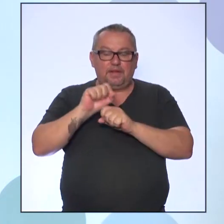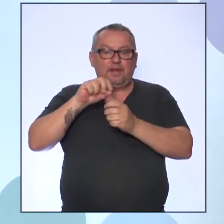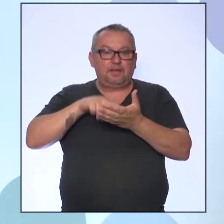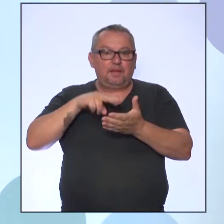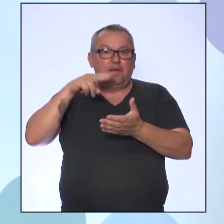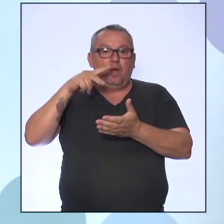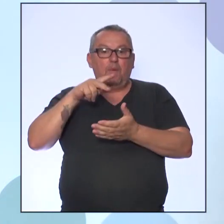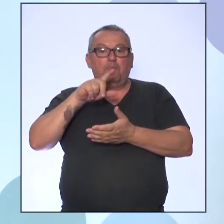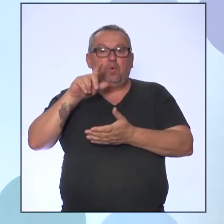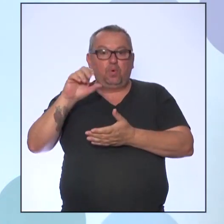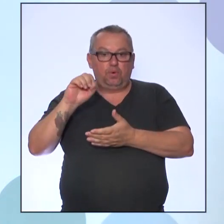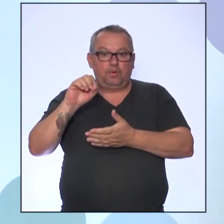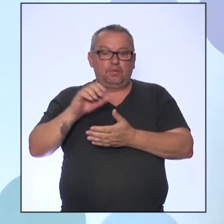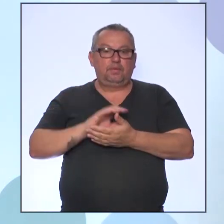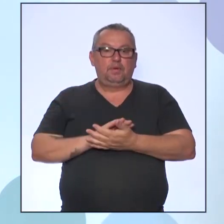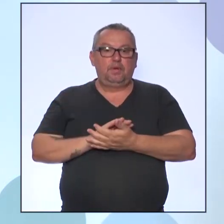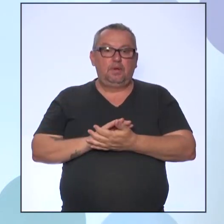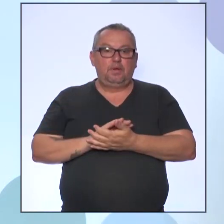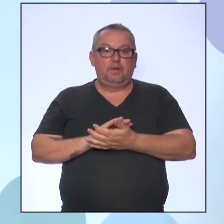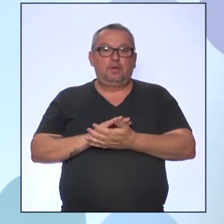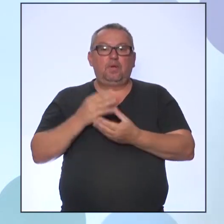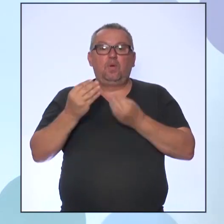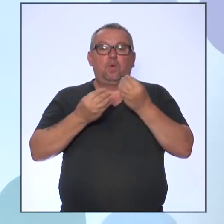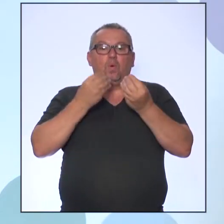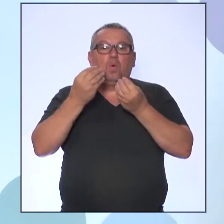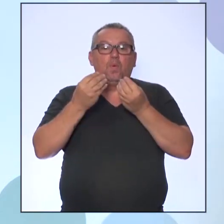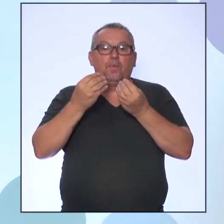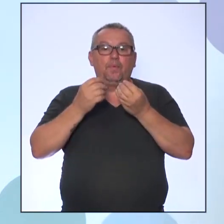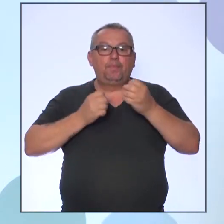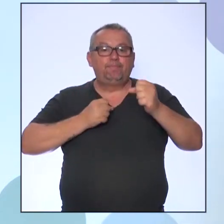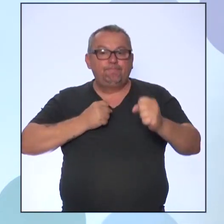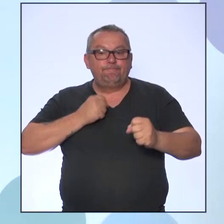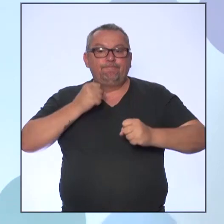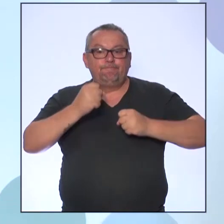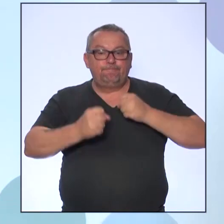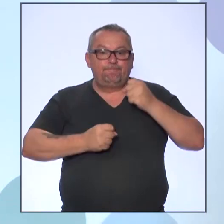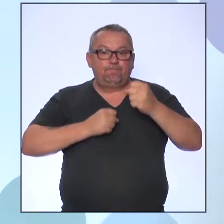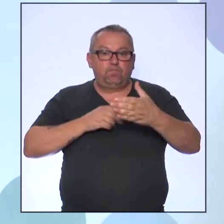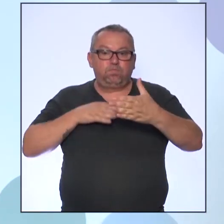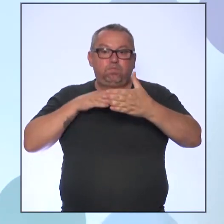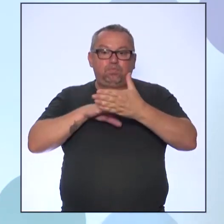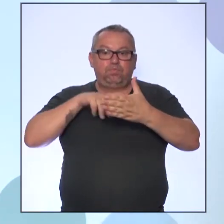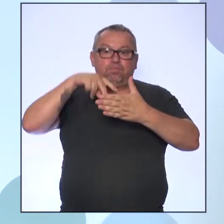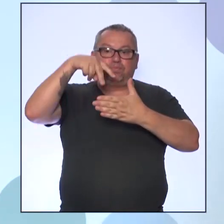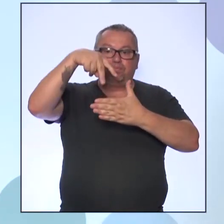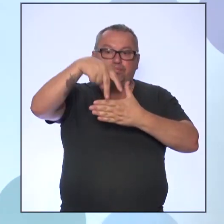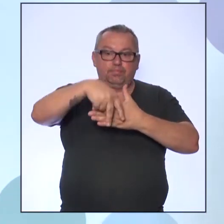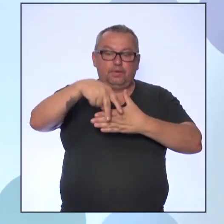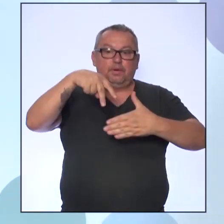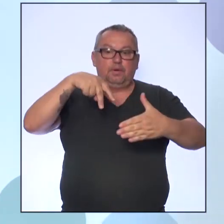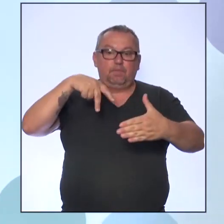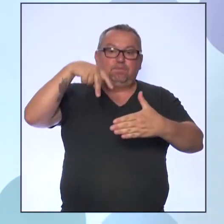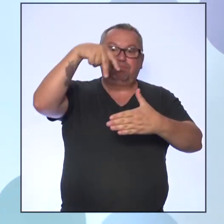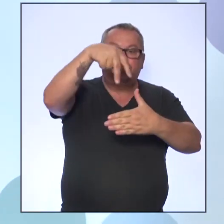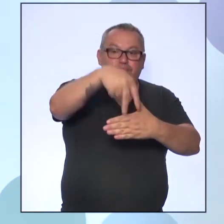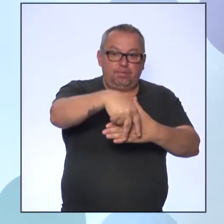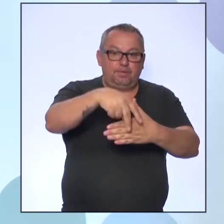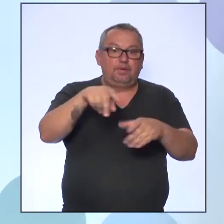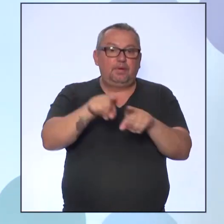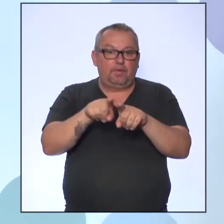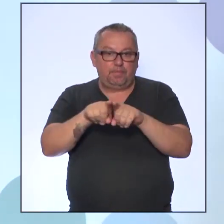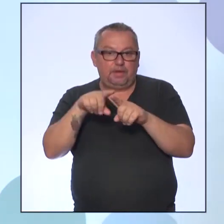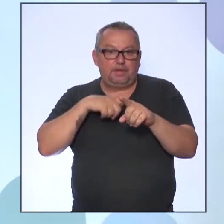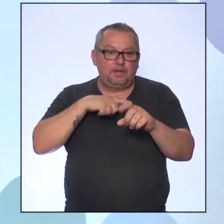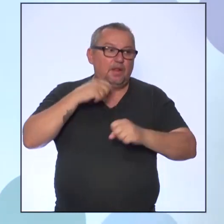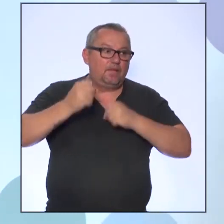ou o salto em altura, tá? Como que é a corrida com obstáculos ou corrida com barreiras? Você tem que correr também e saltar, né? Você está